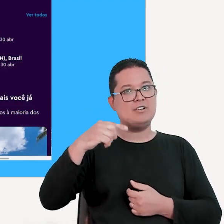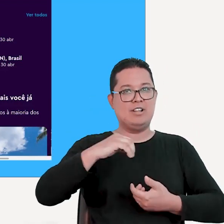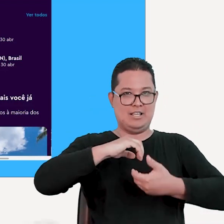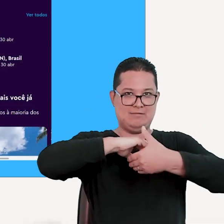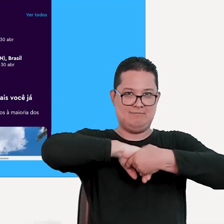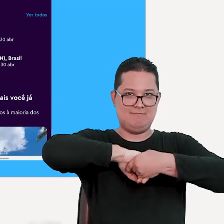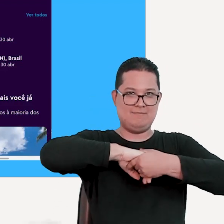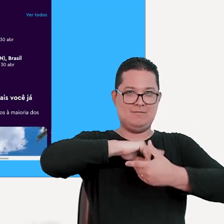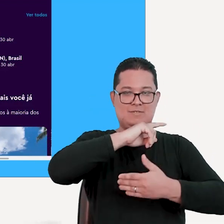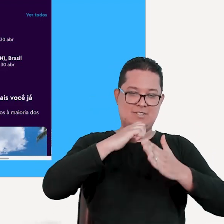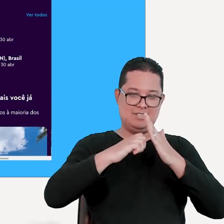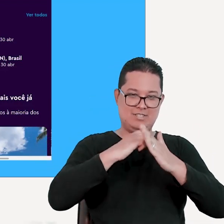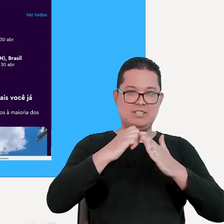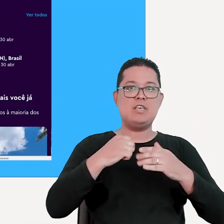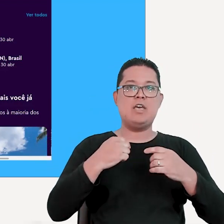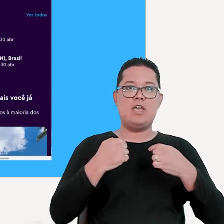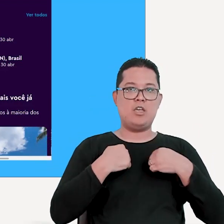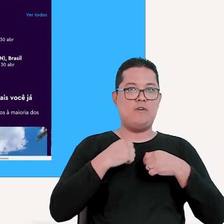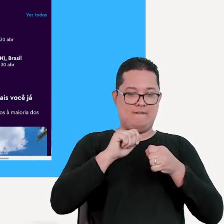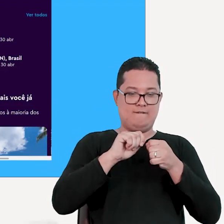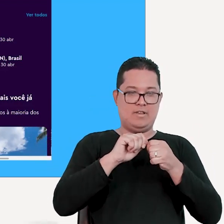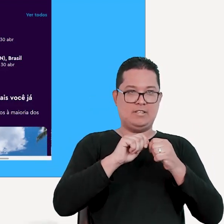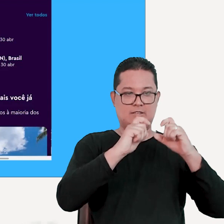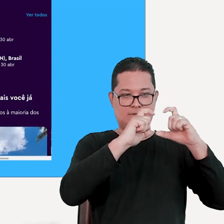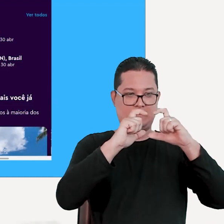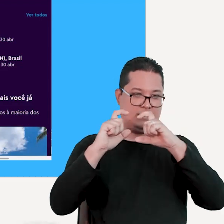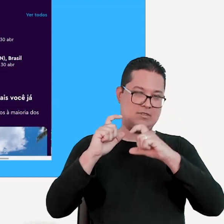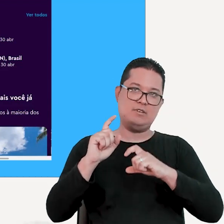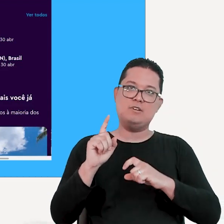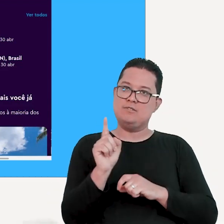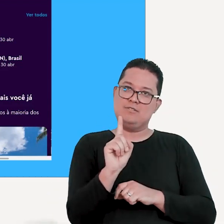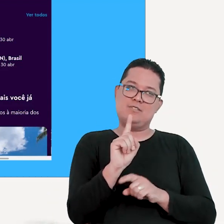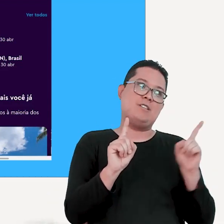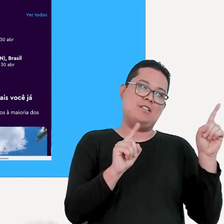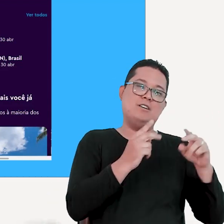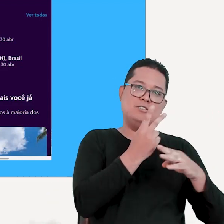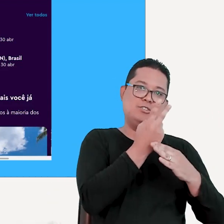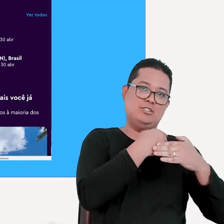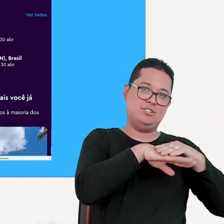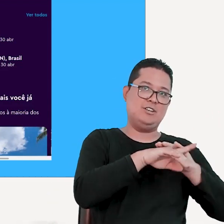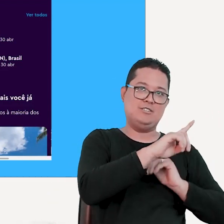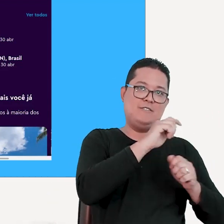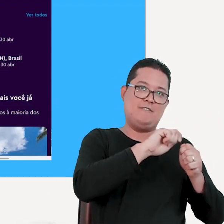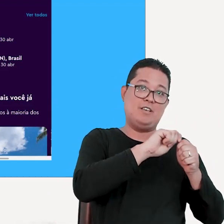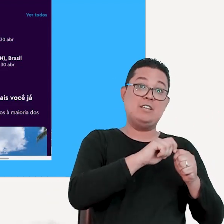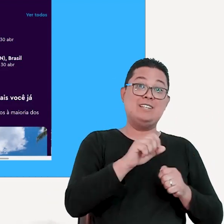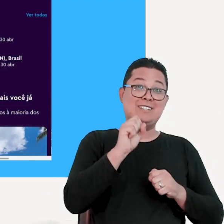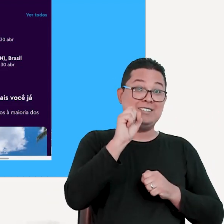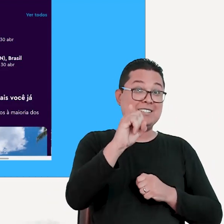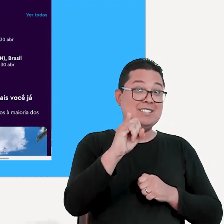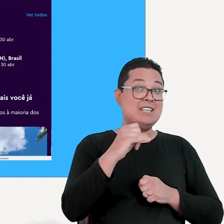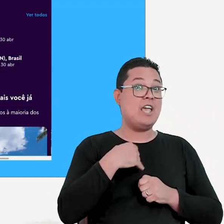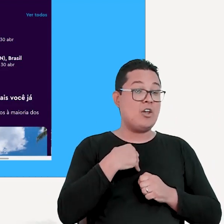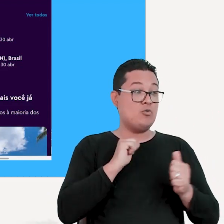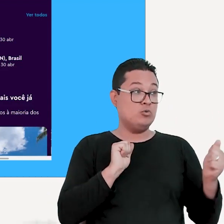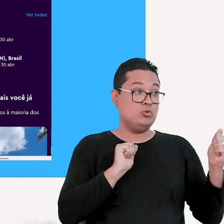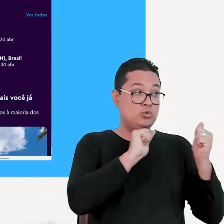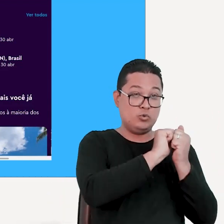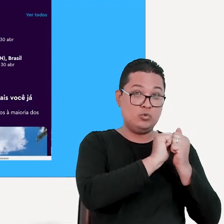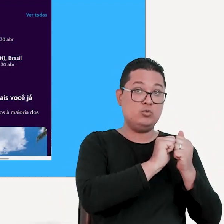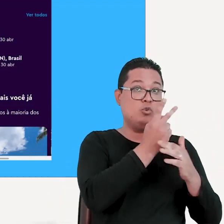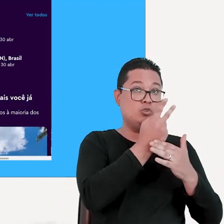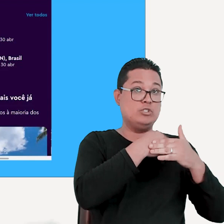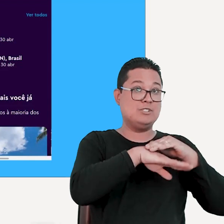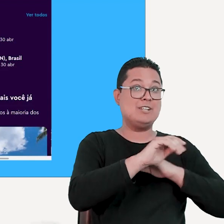designer. Se eu não estou atenta ao trabalho do designer, se eu não vejo com um olhar 360 para o meu projeto, isso